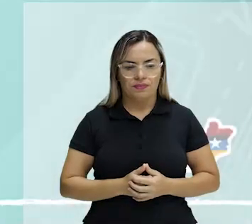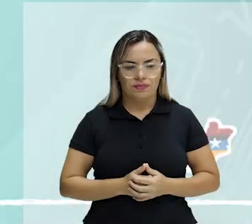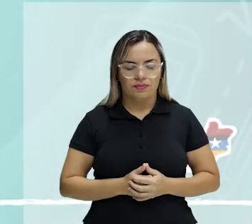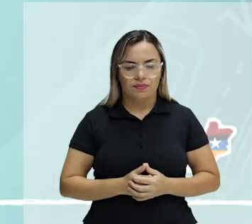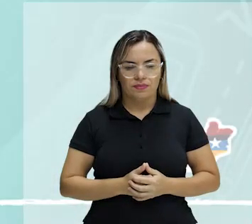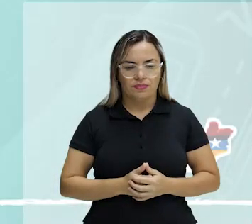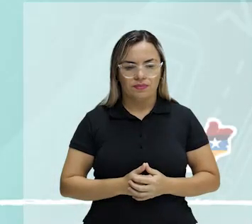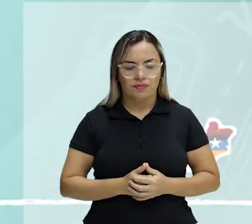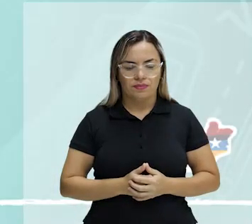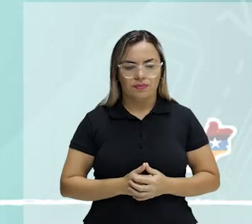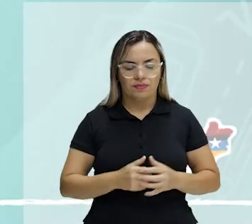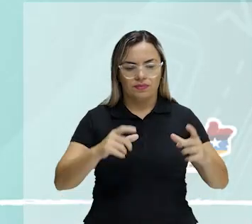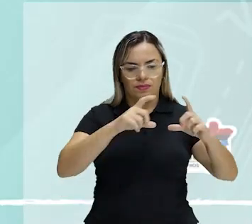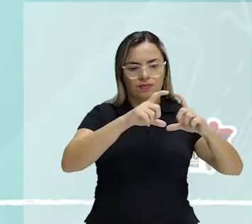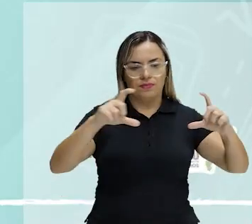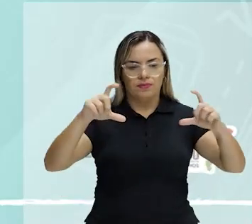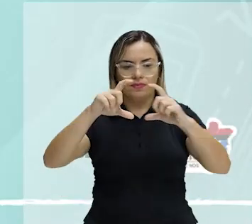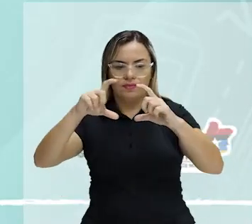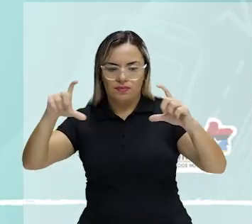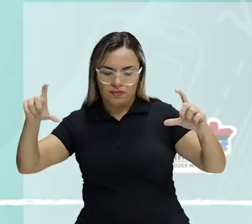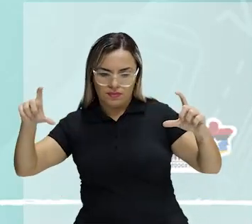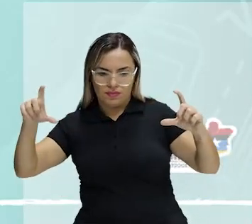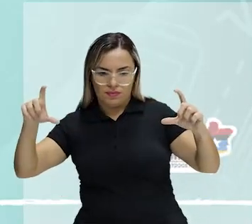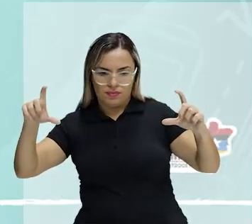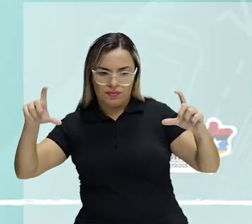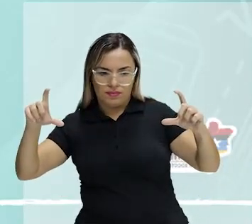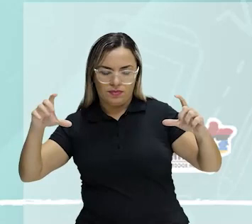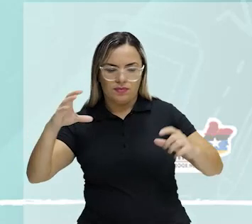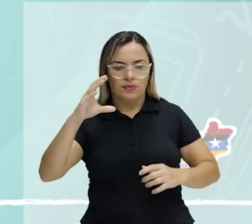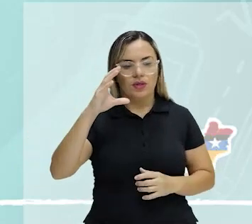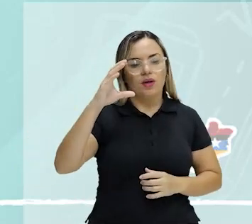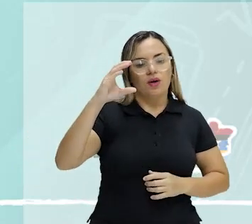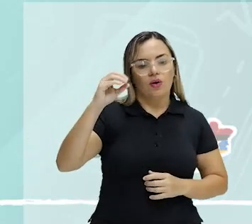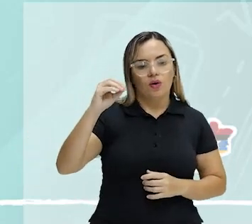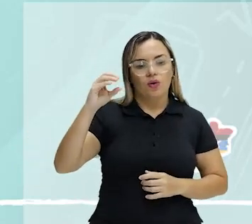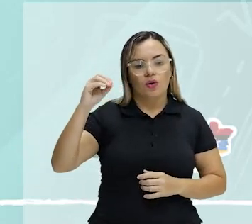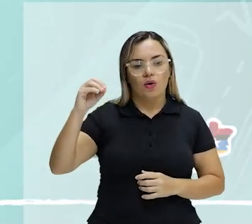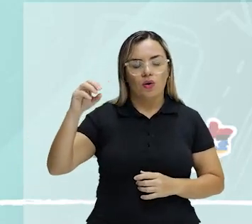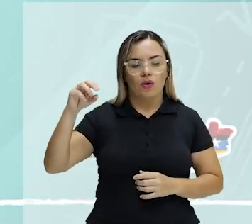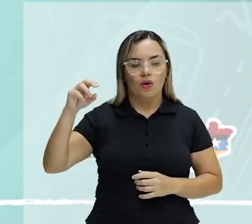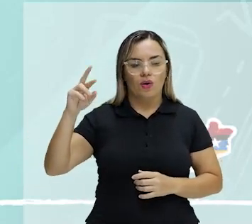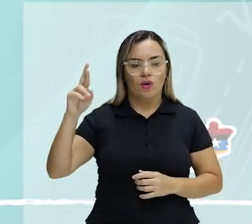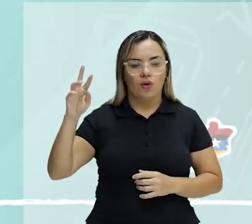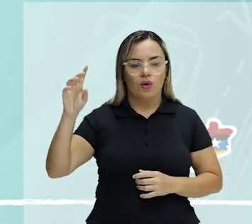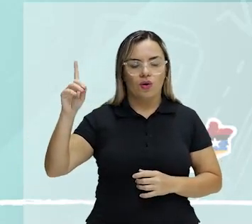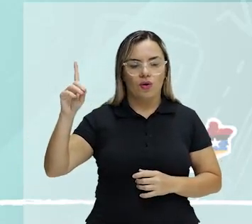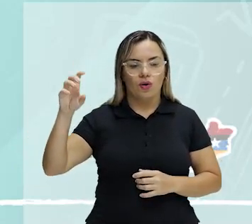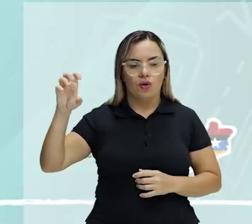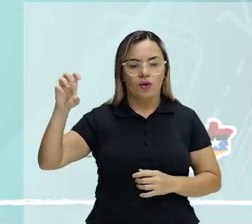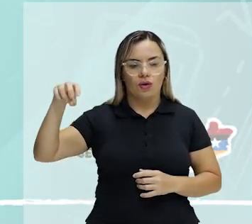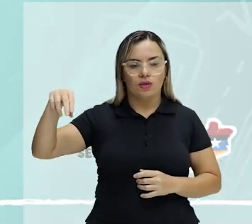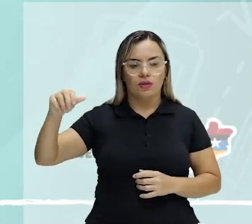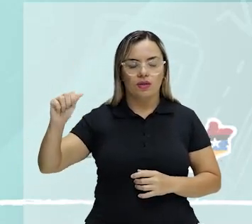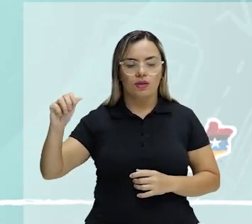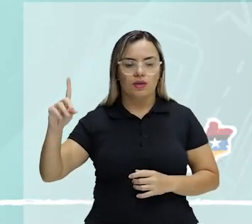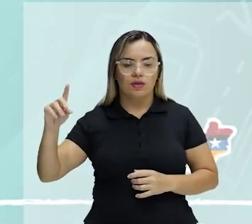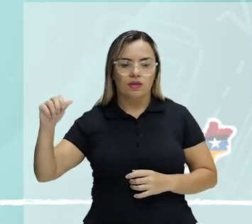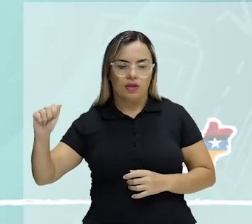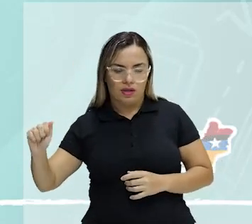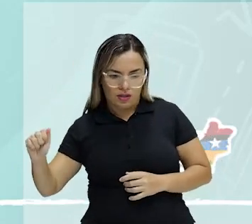No período composto, as orações podem ser coordenadas quando essa relação existe de